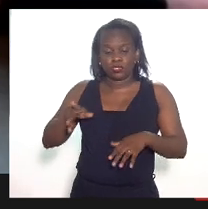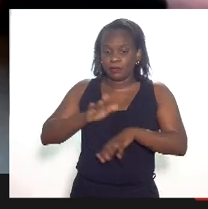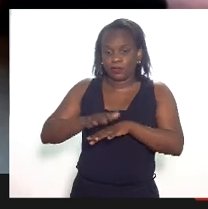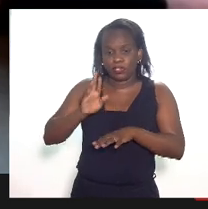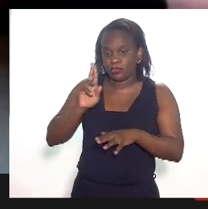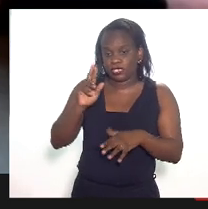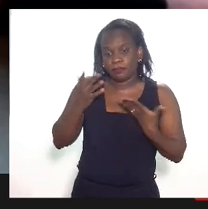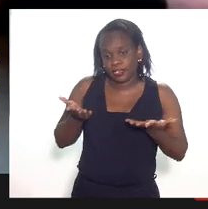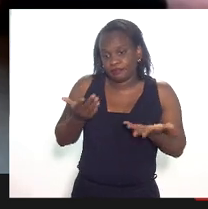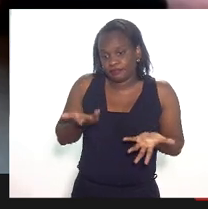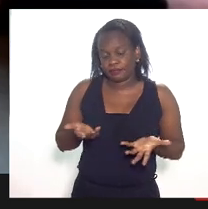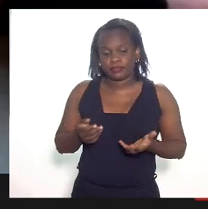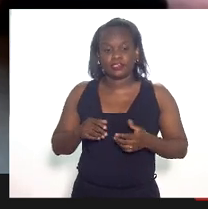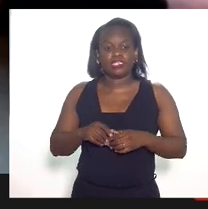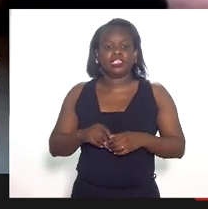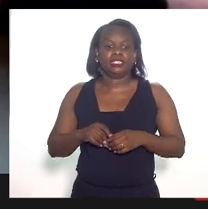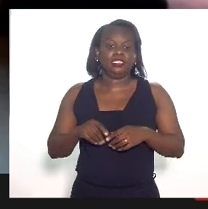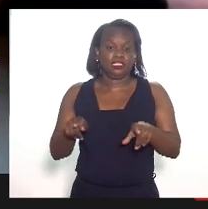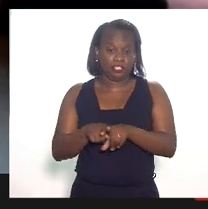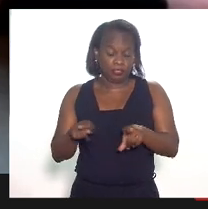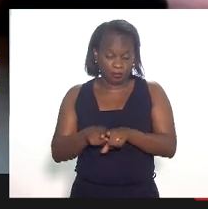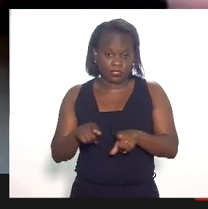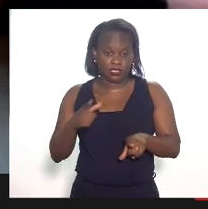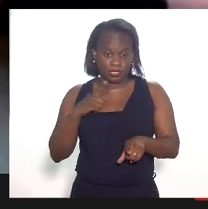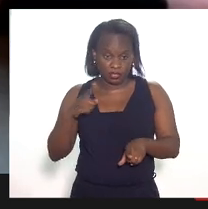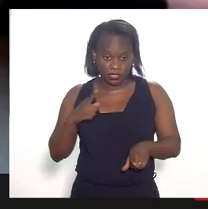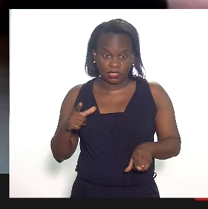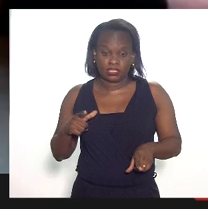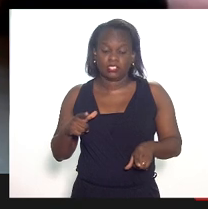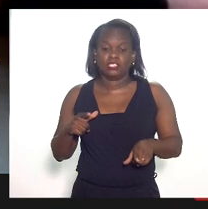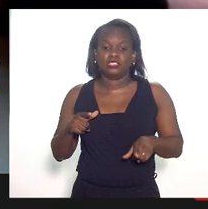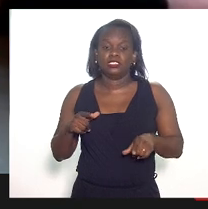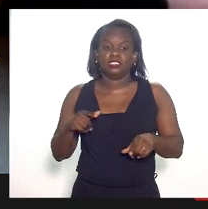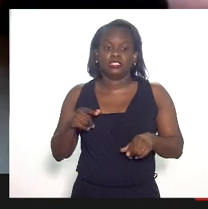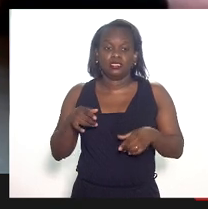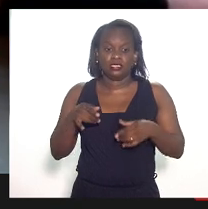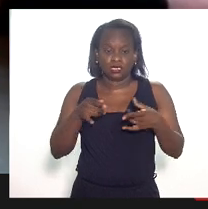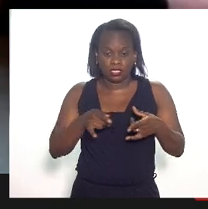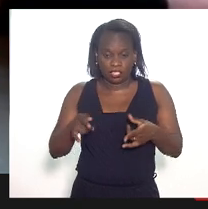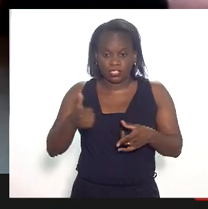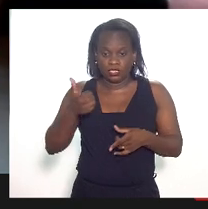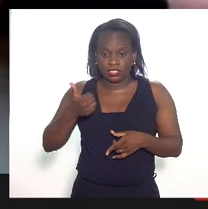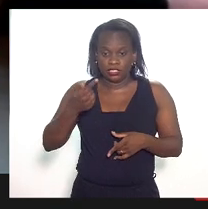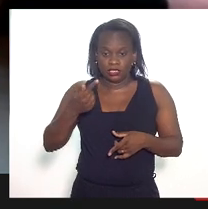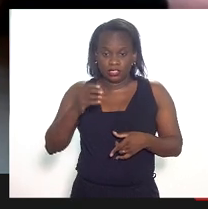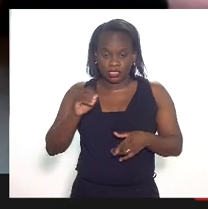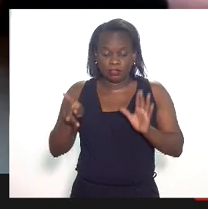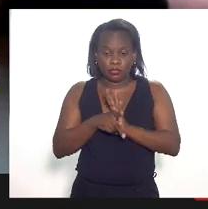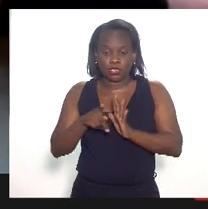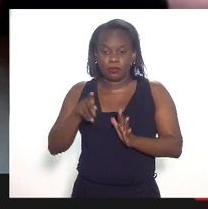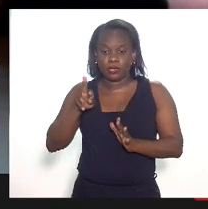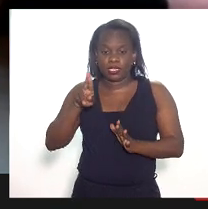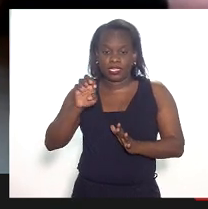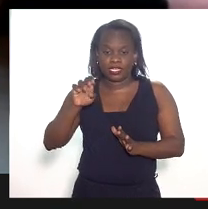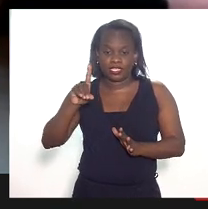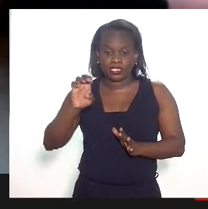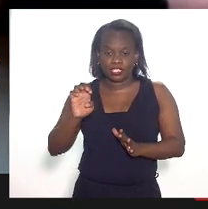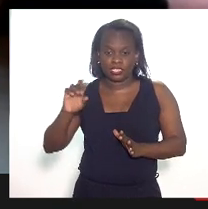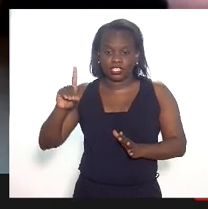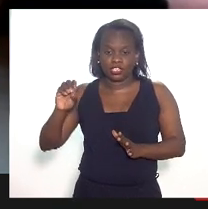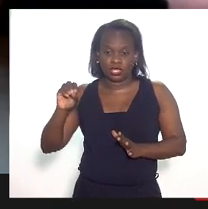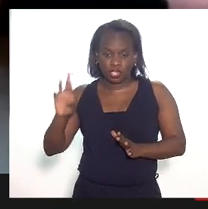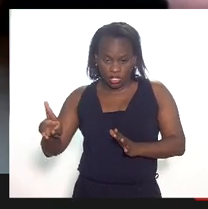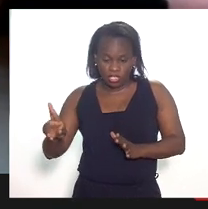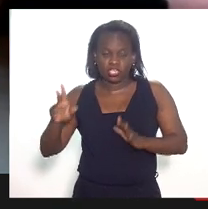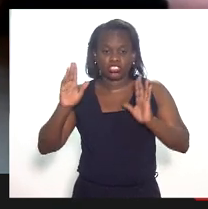vamos lá. Então, tem ainda para abrir os leitos. E sobre o leito, eram 170 da Rede-DOR, e já